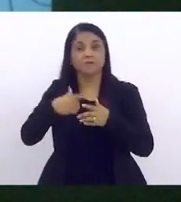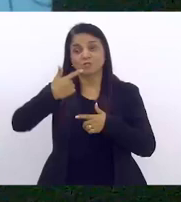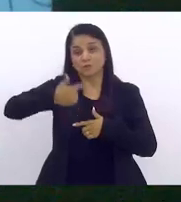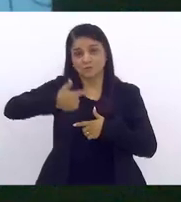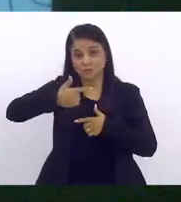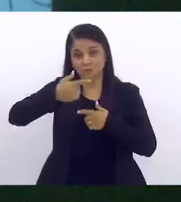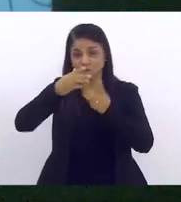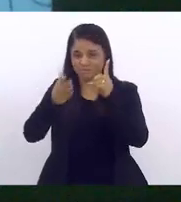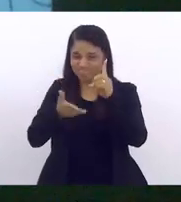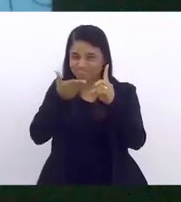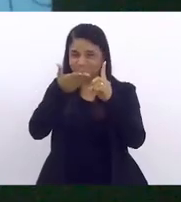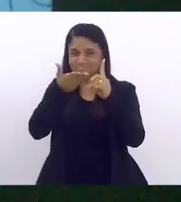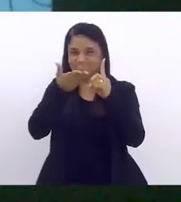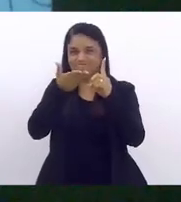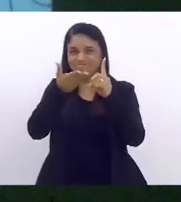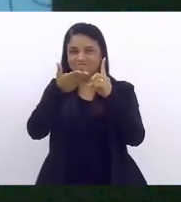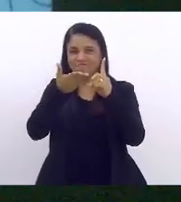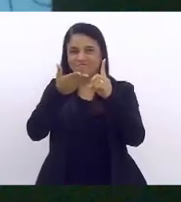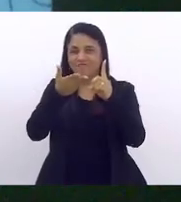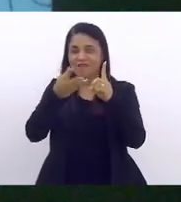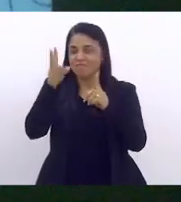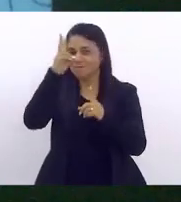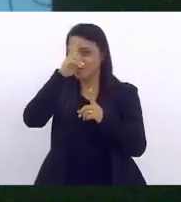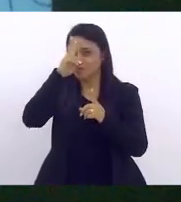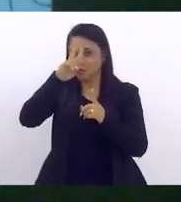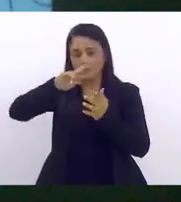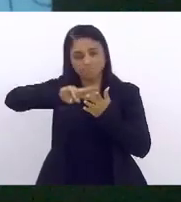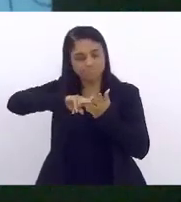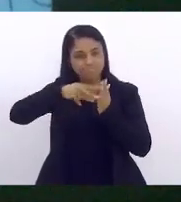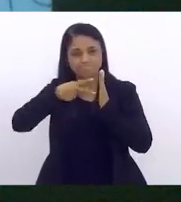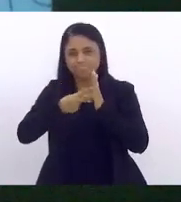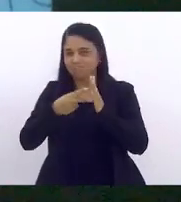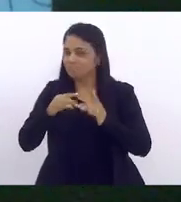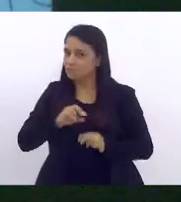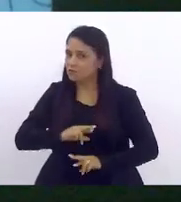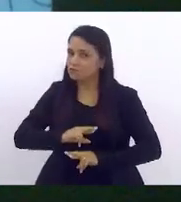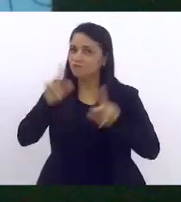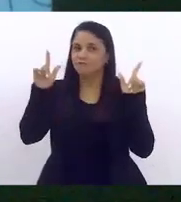parto, eu ressignifiquei essa história. E foi um parto